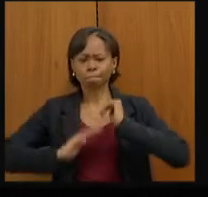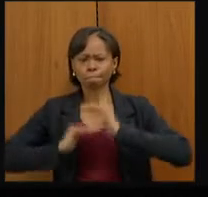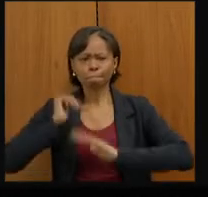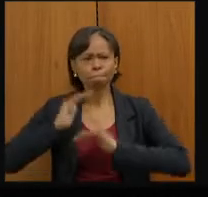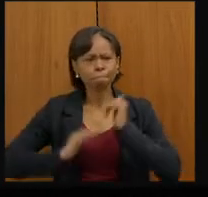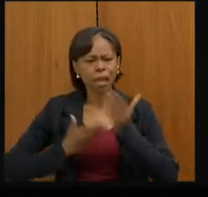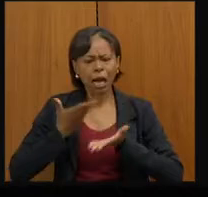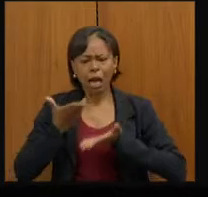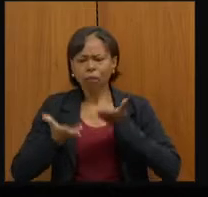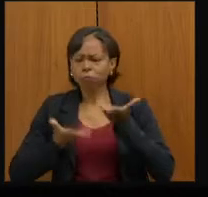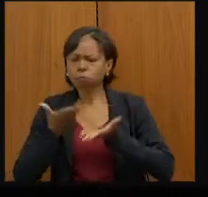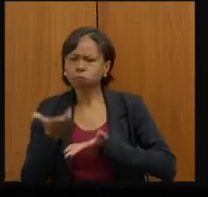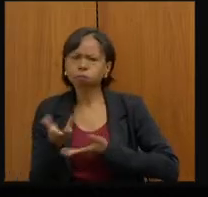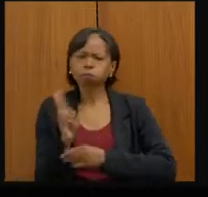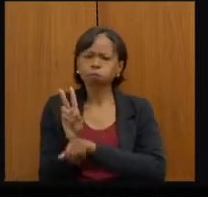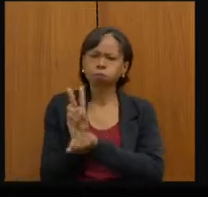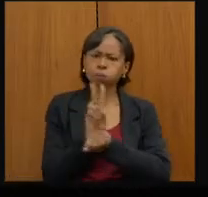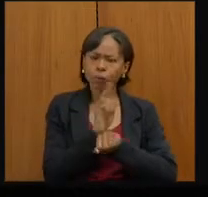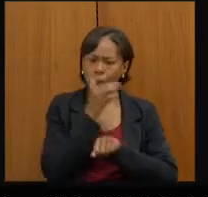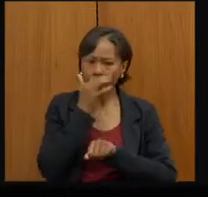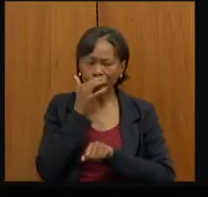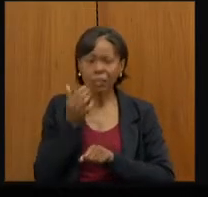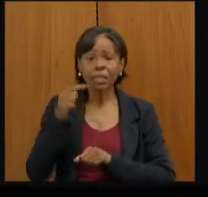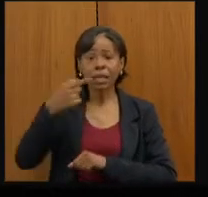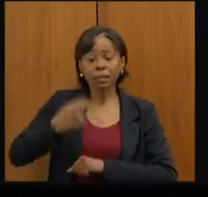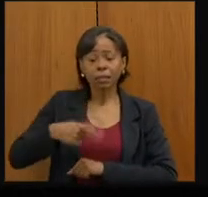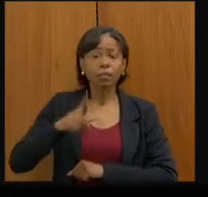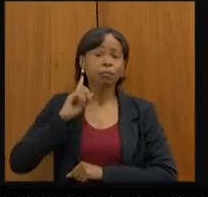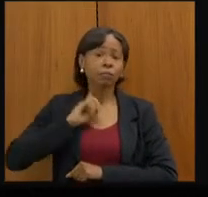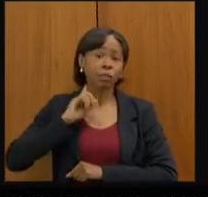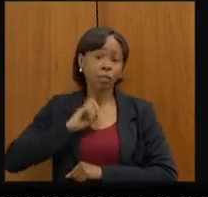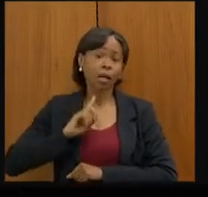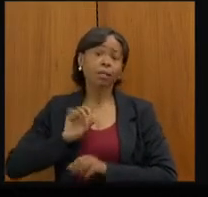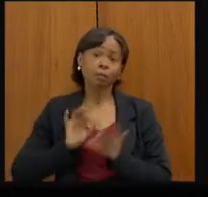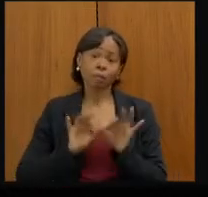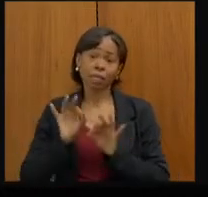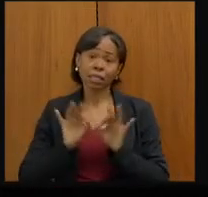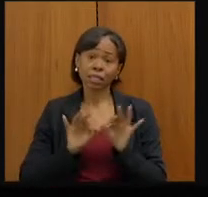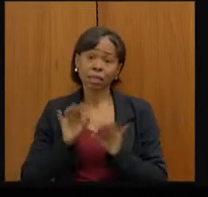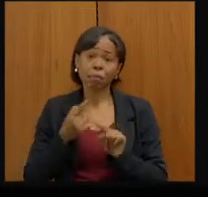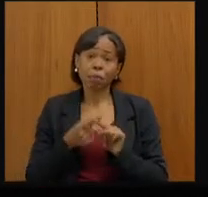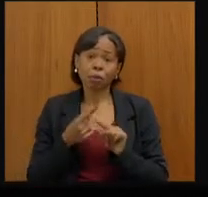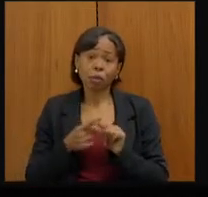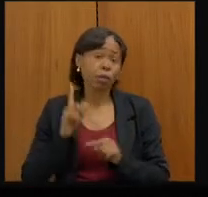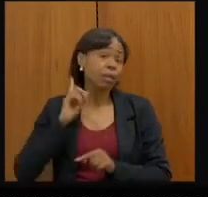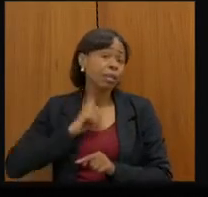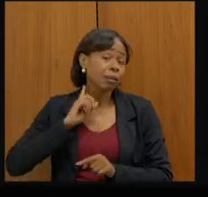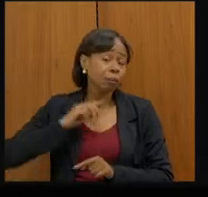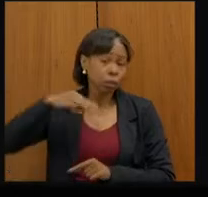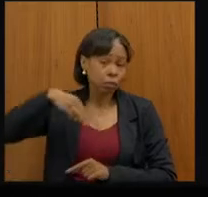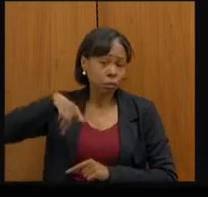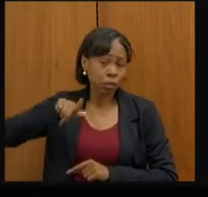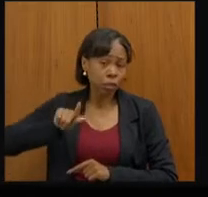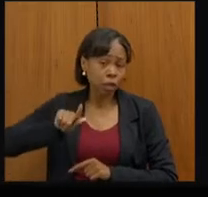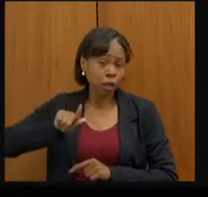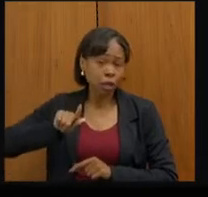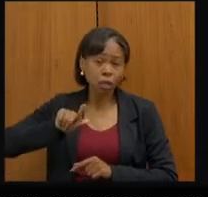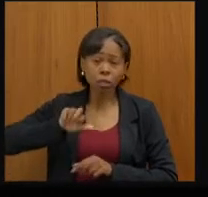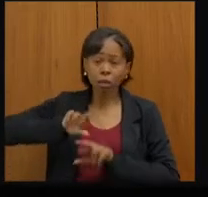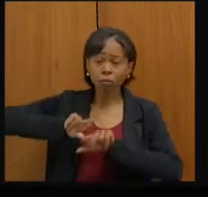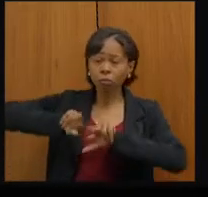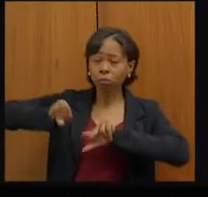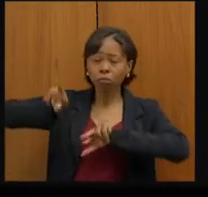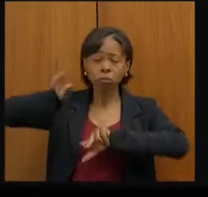pelos sai planejar nas nossas Minas Gerais da gente fala as meninas estão muitas leis são realidades